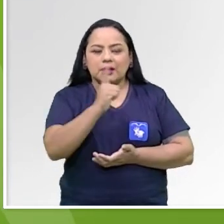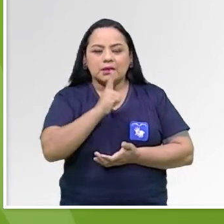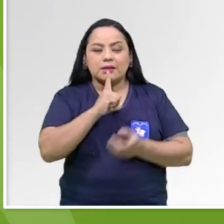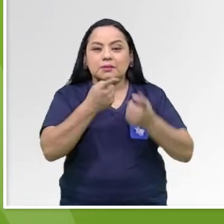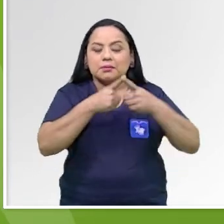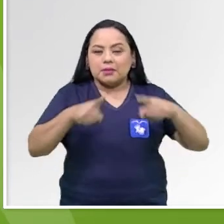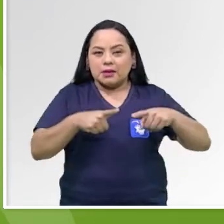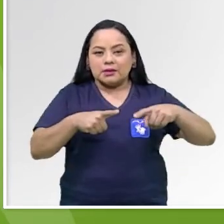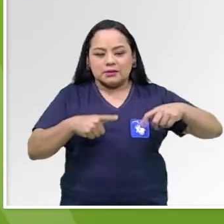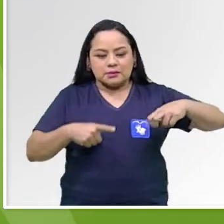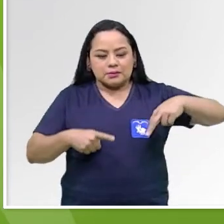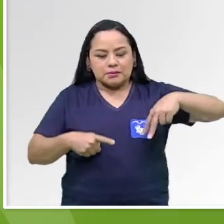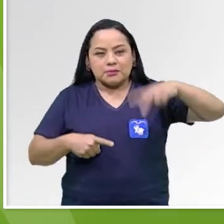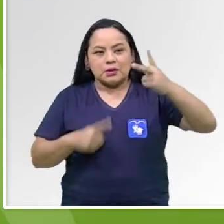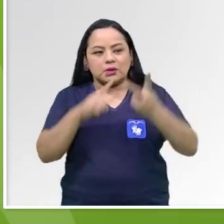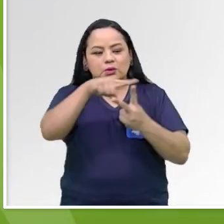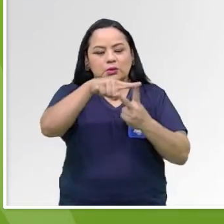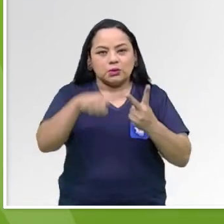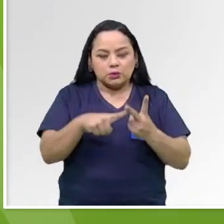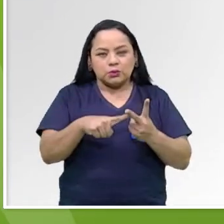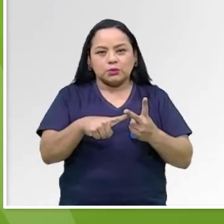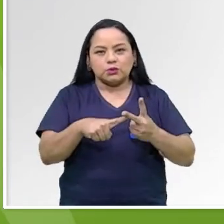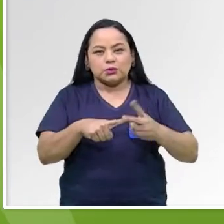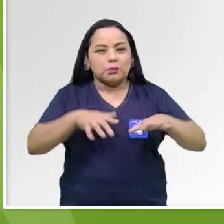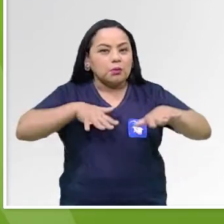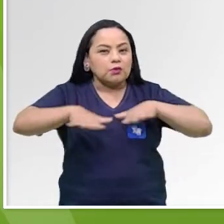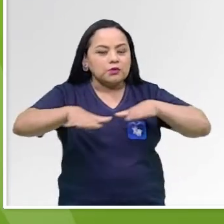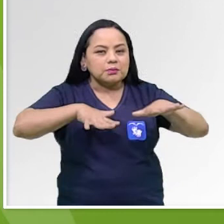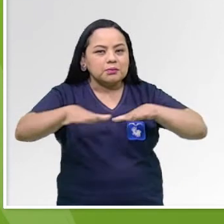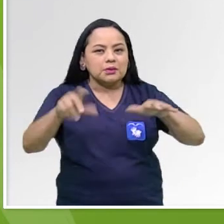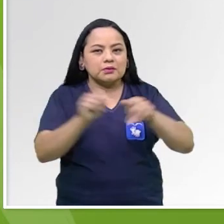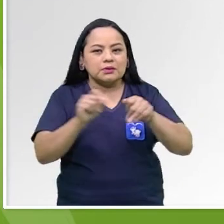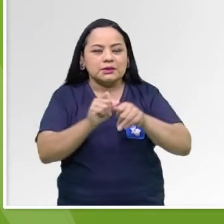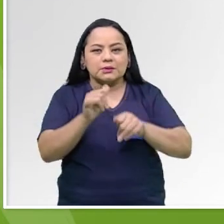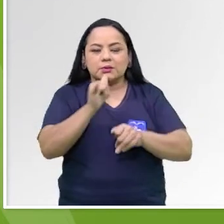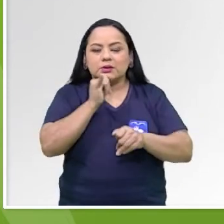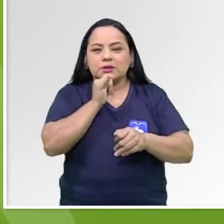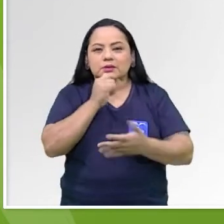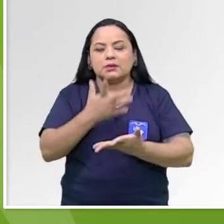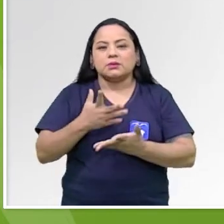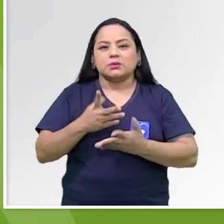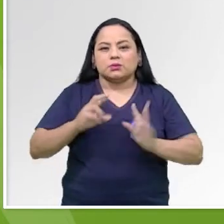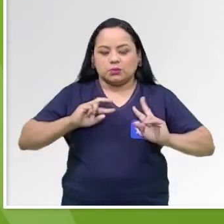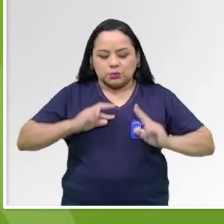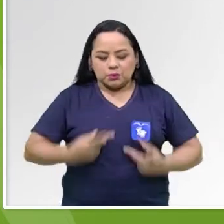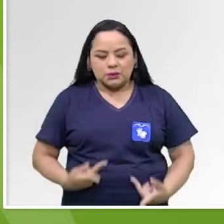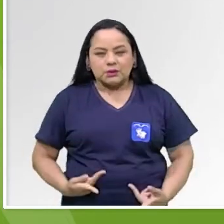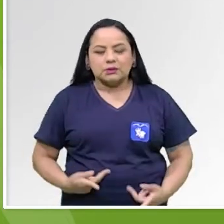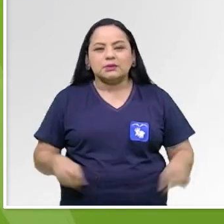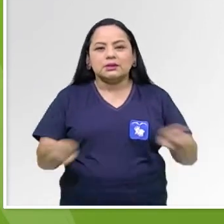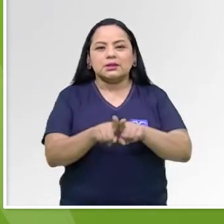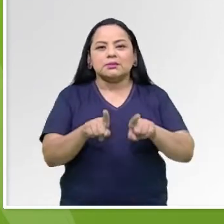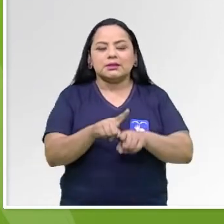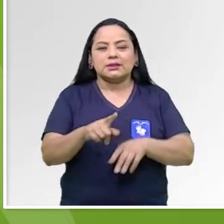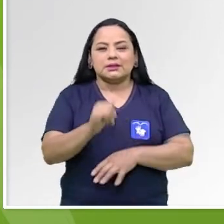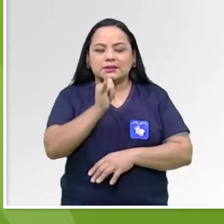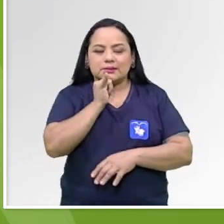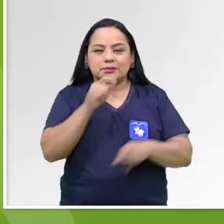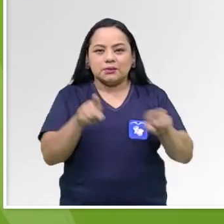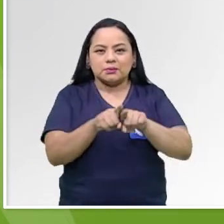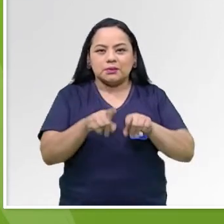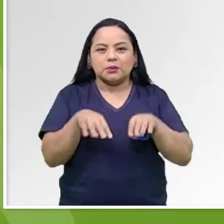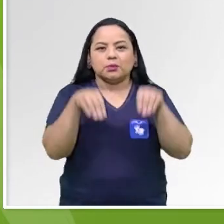que eles usam somente dois para se locomover, né? Que é o caso aí dos seres humanos. E a gente tem aqui como exemplo o